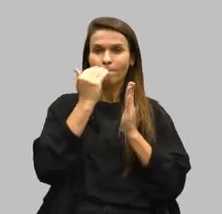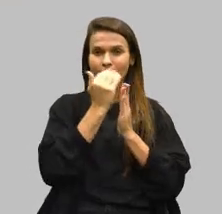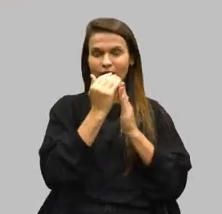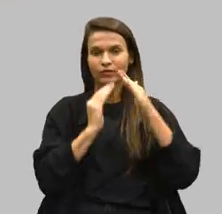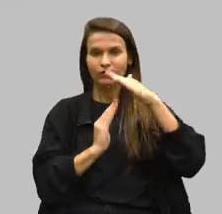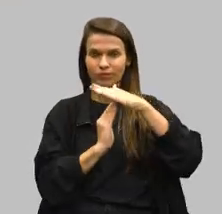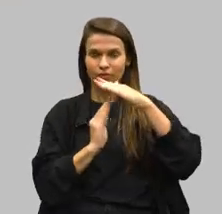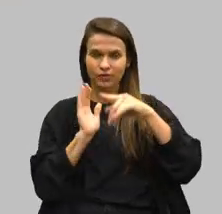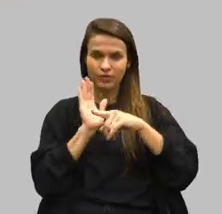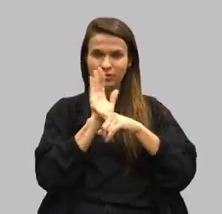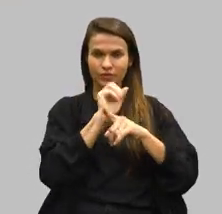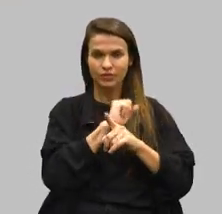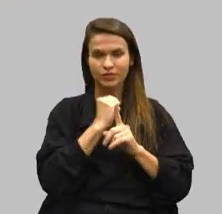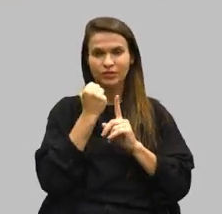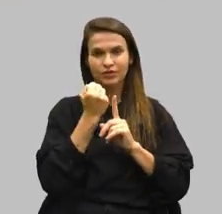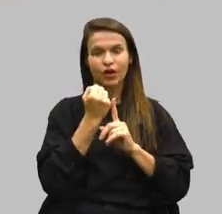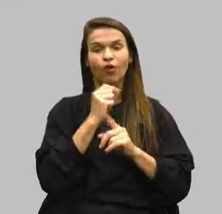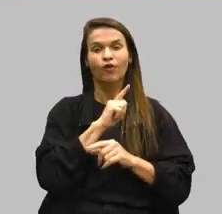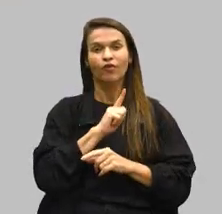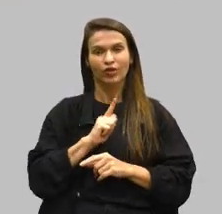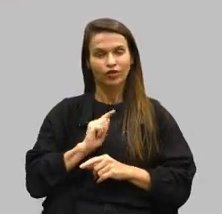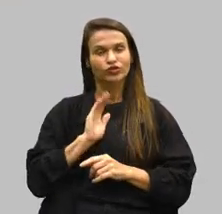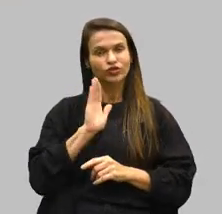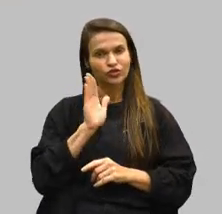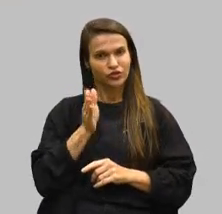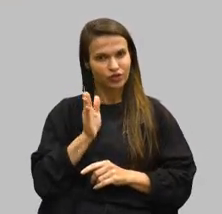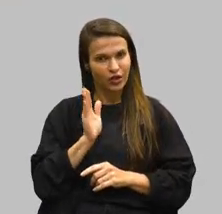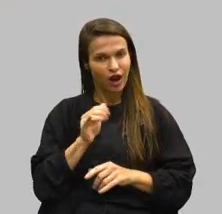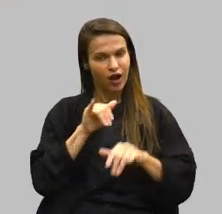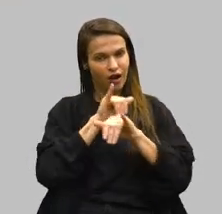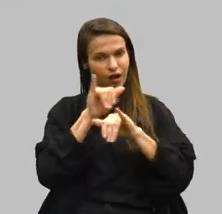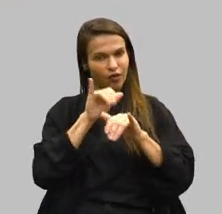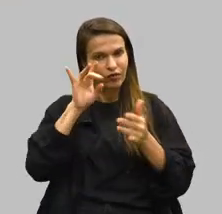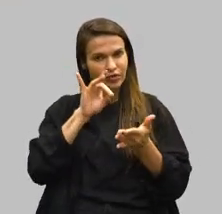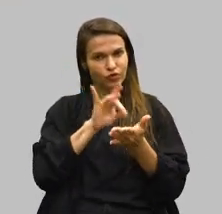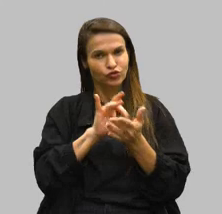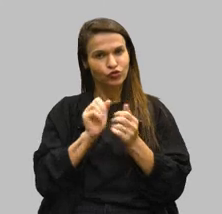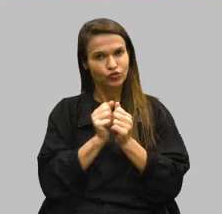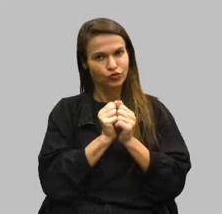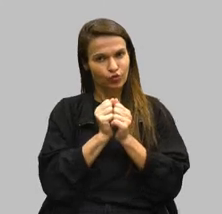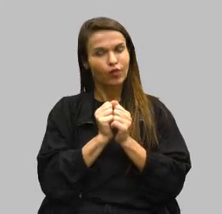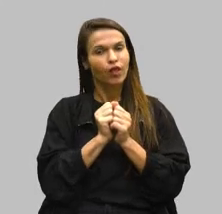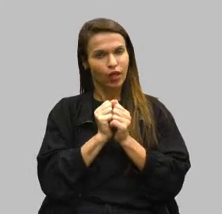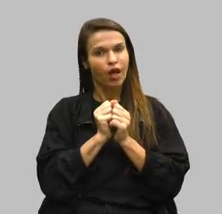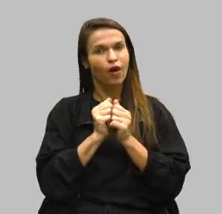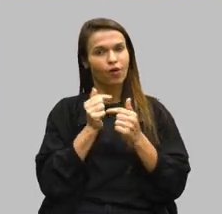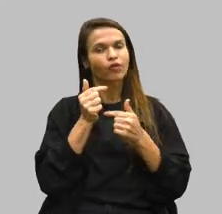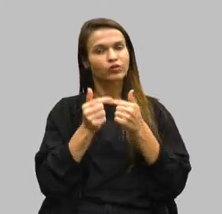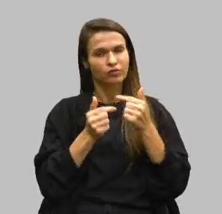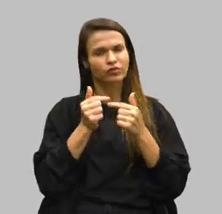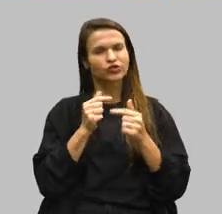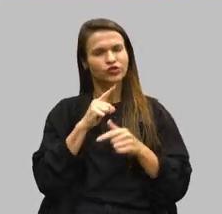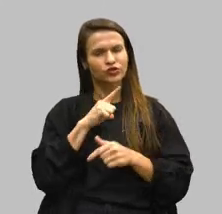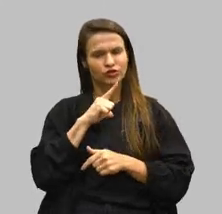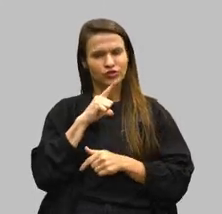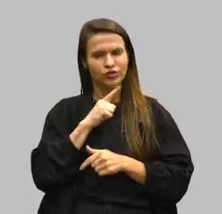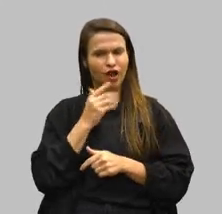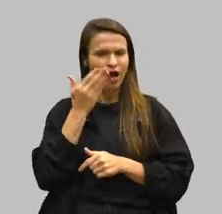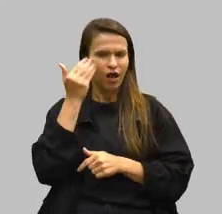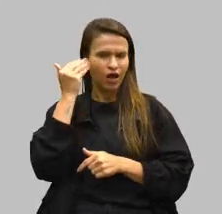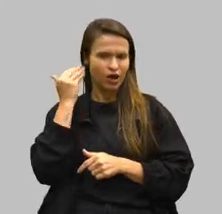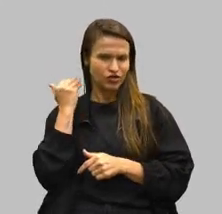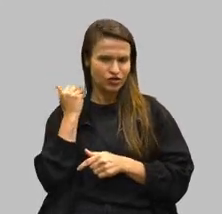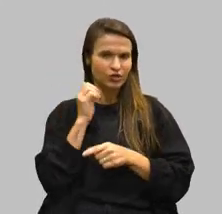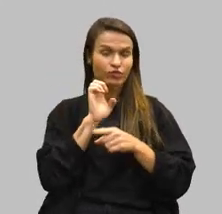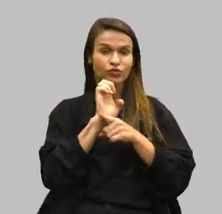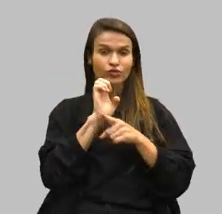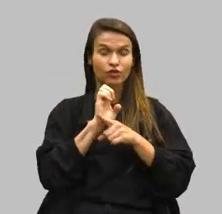da Assistência Social o governador já fez esse anúncio oficialmente junto comigo é uma demanda Que nós tínhamos aqui antiga no estado